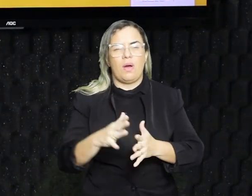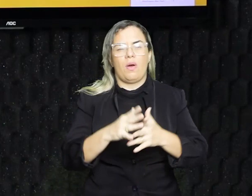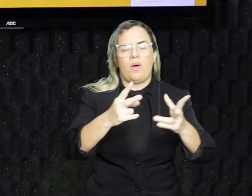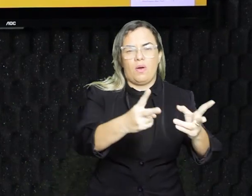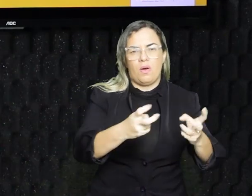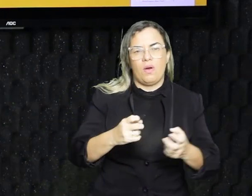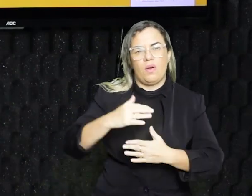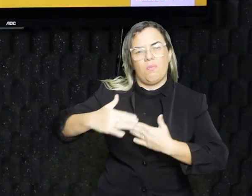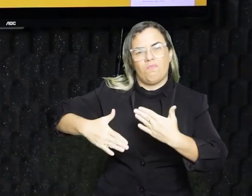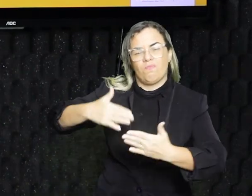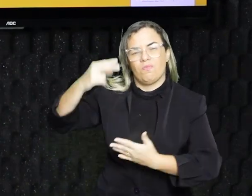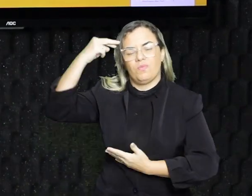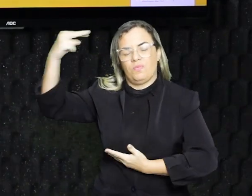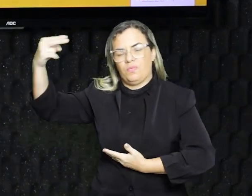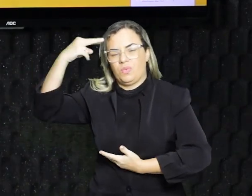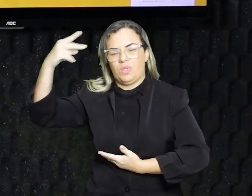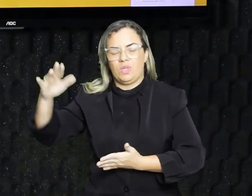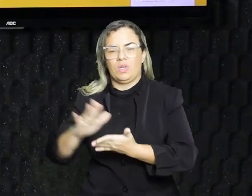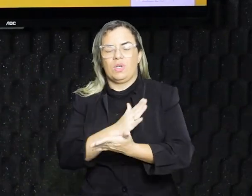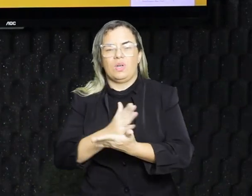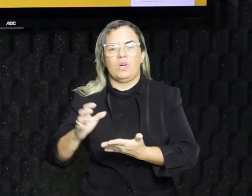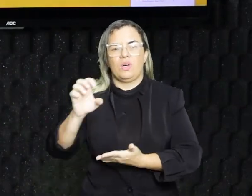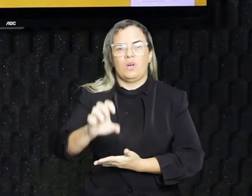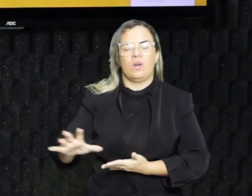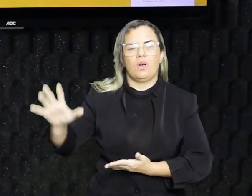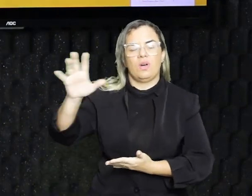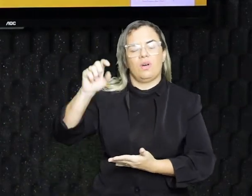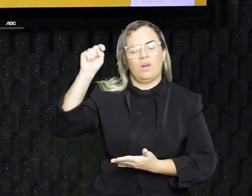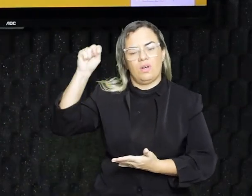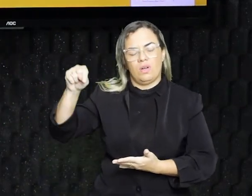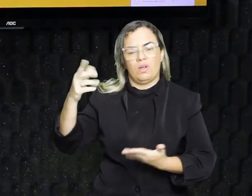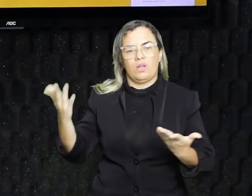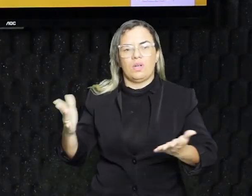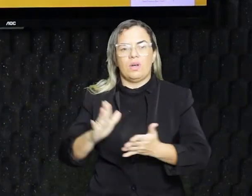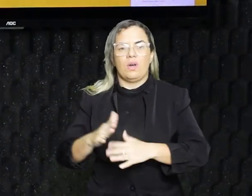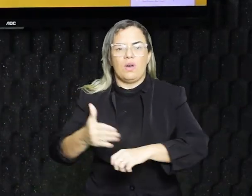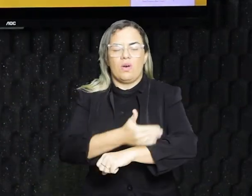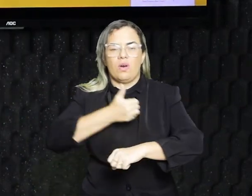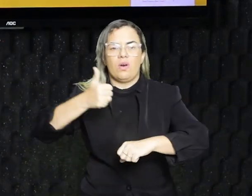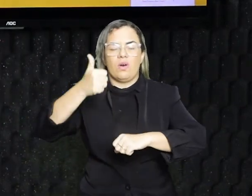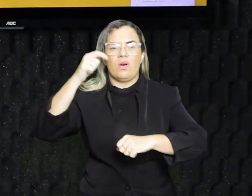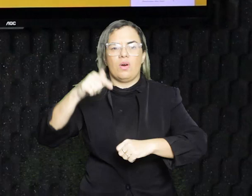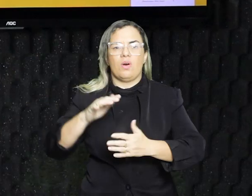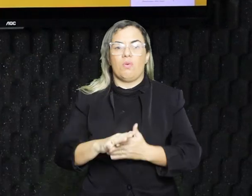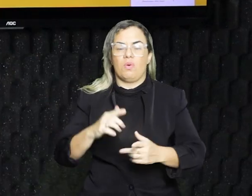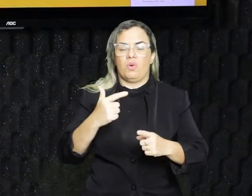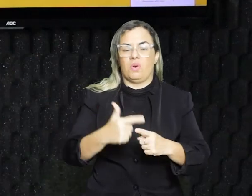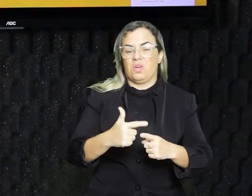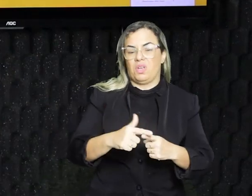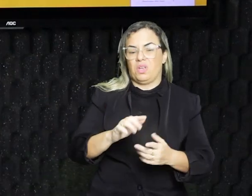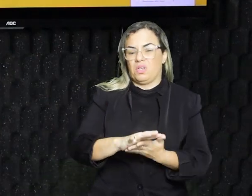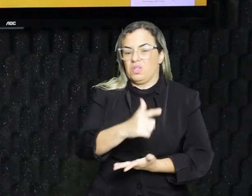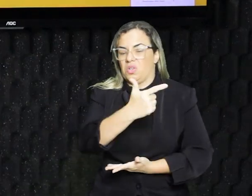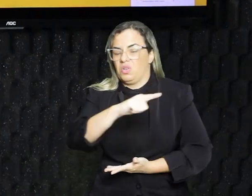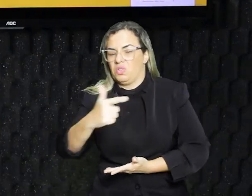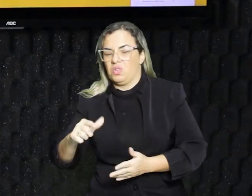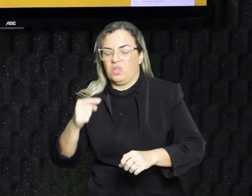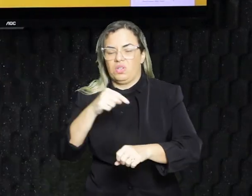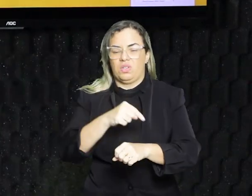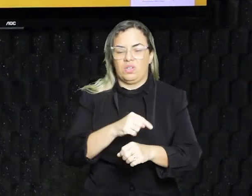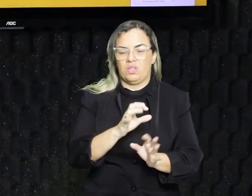processo histórico de algumas regiões que precisam passar por essa, né, melhoria, porque ainda não tiveram tempo de fato, né,